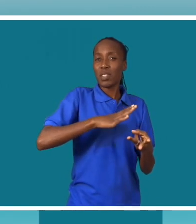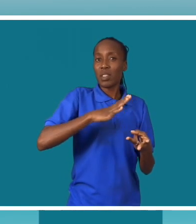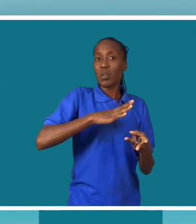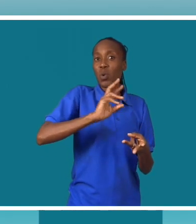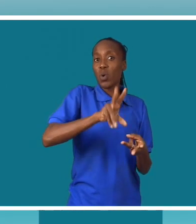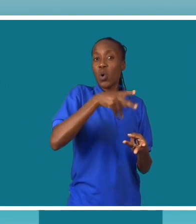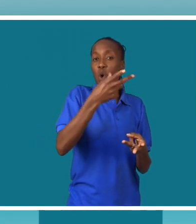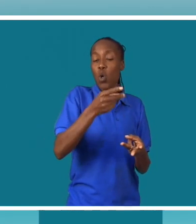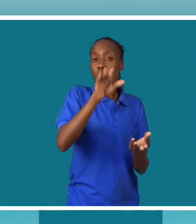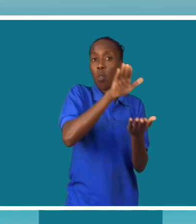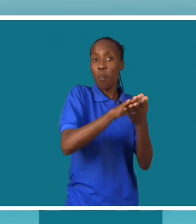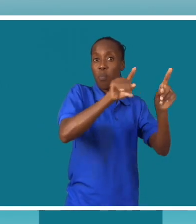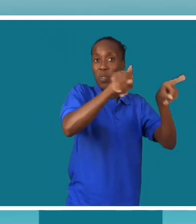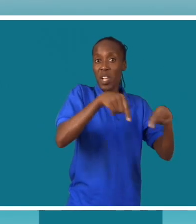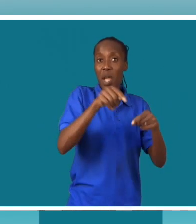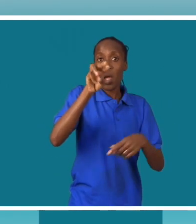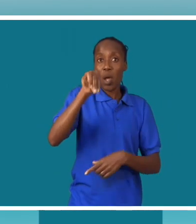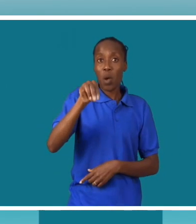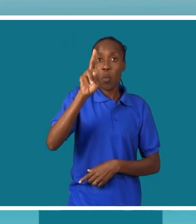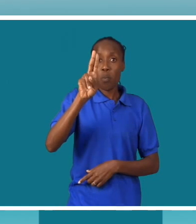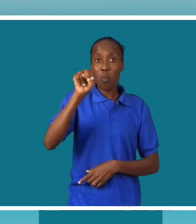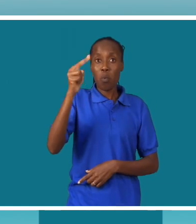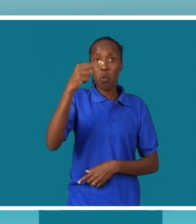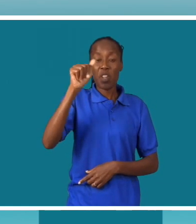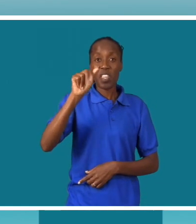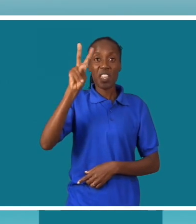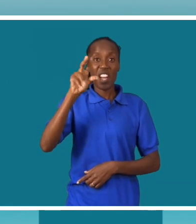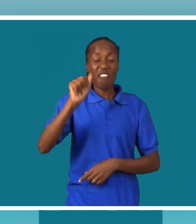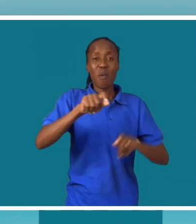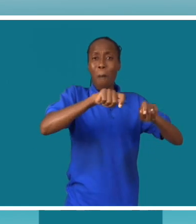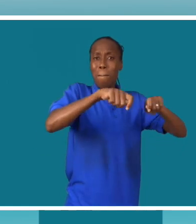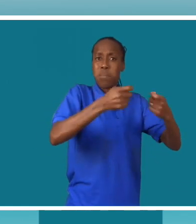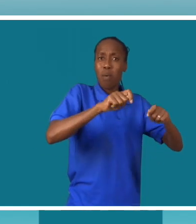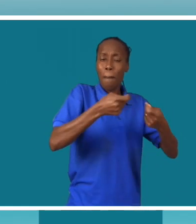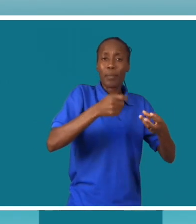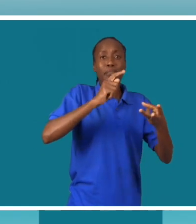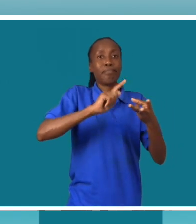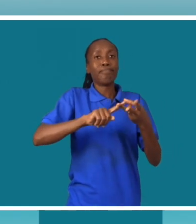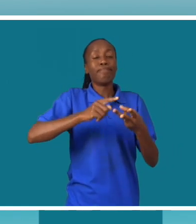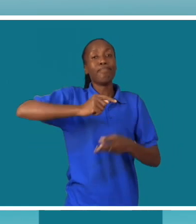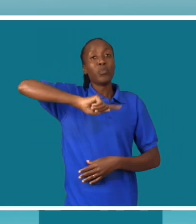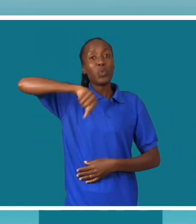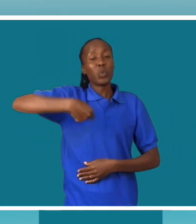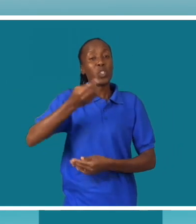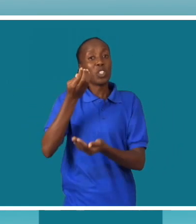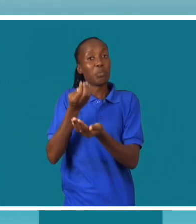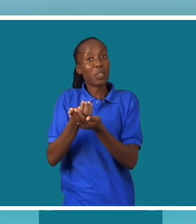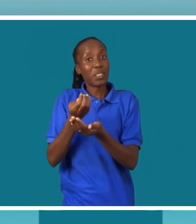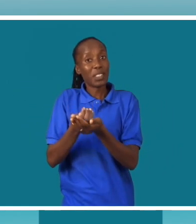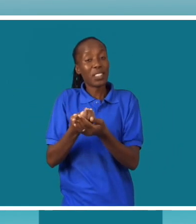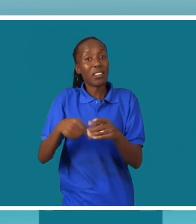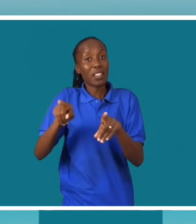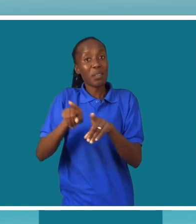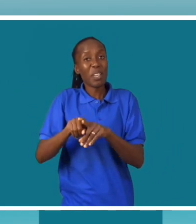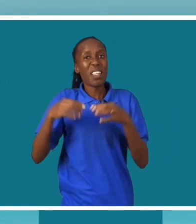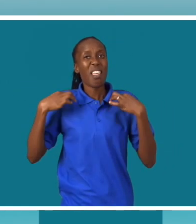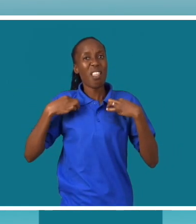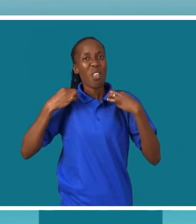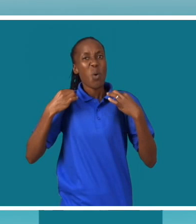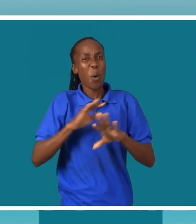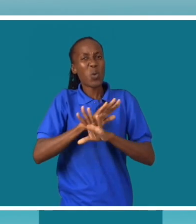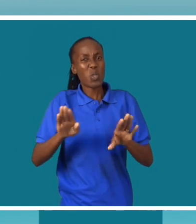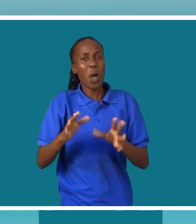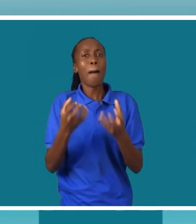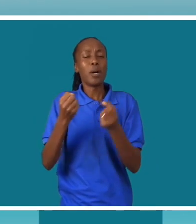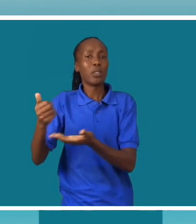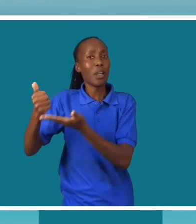Temos campo da Munhava, o estádio da Munhava, que ficou totalmente destruído. Então pedimos também que, além